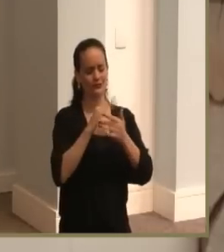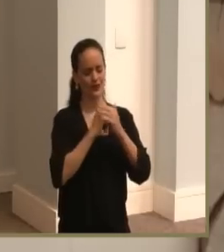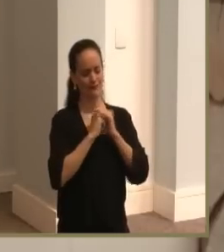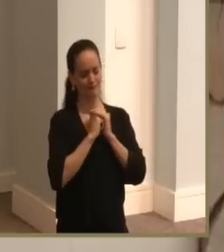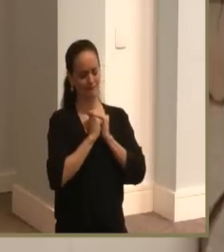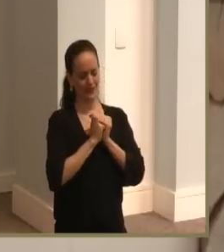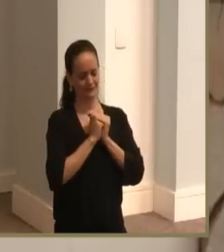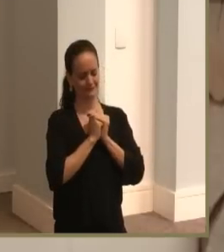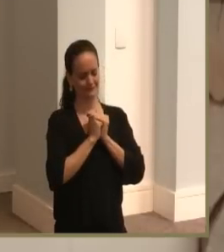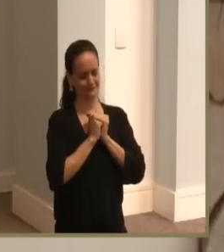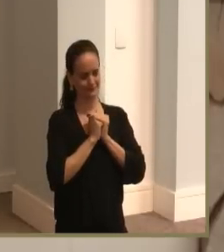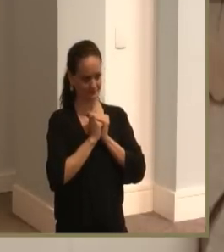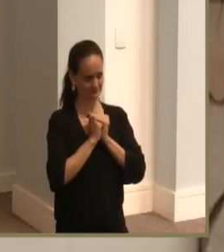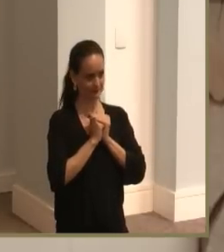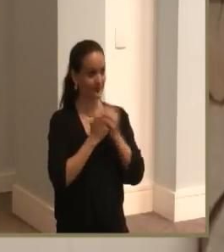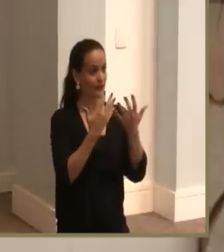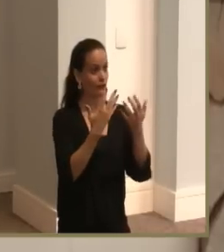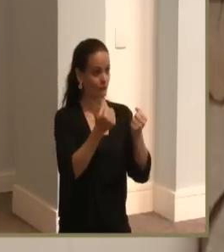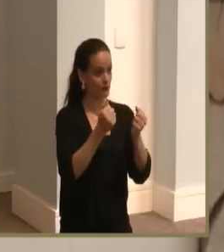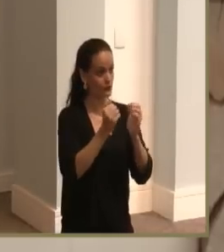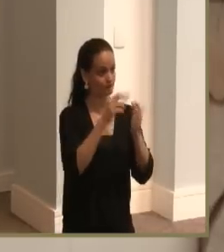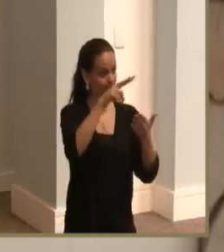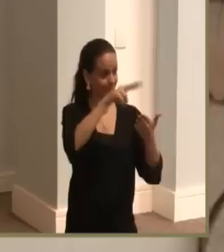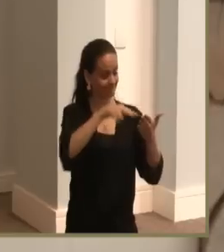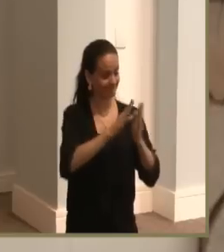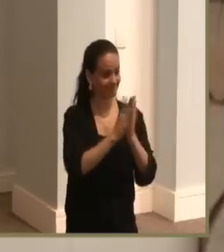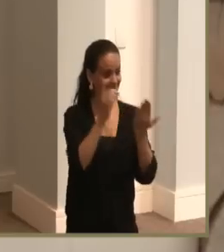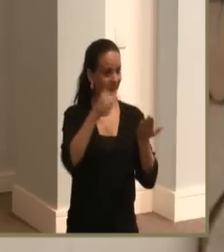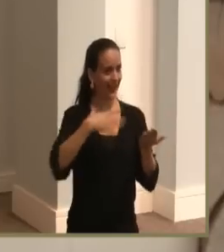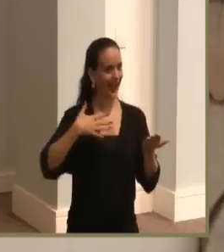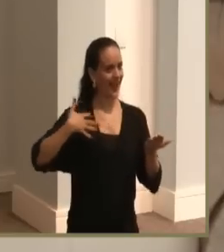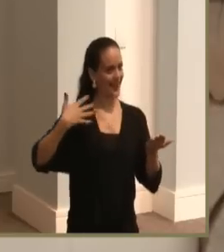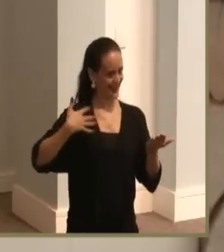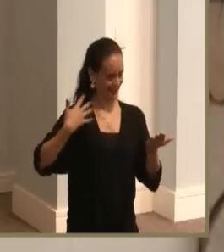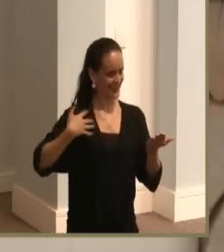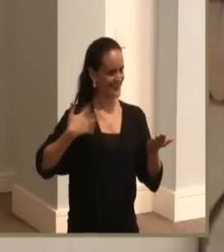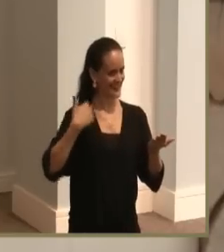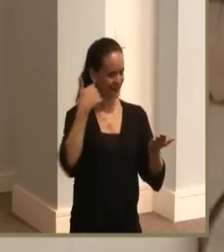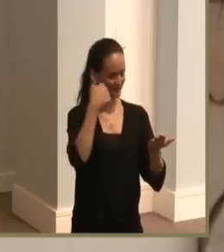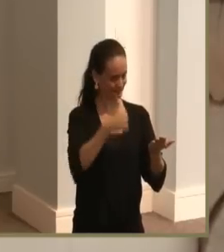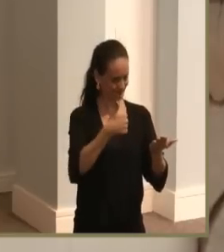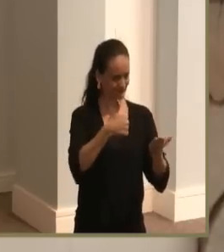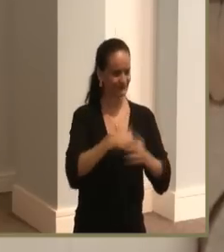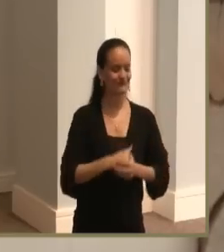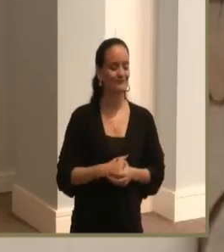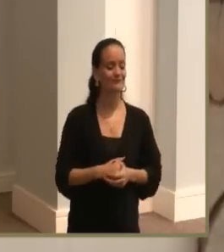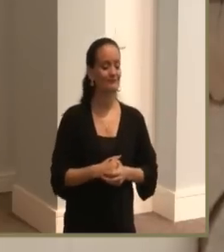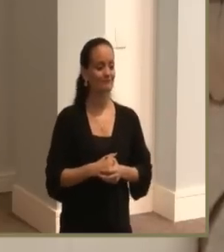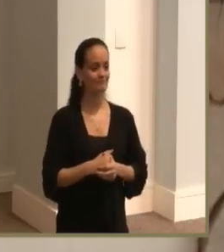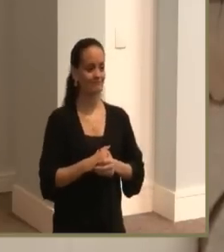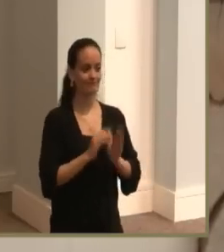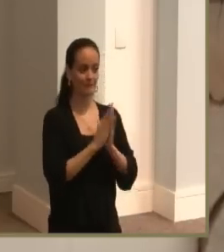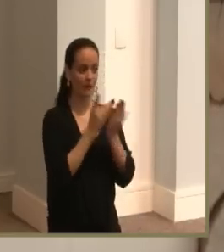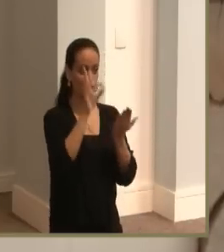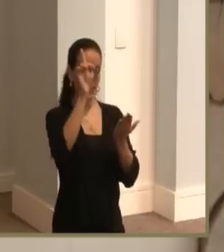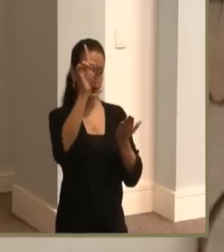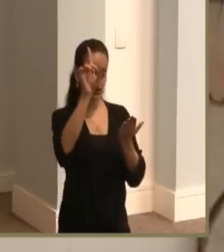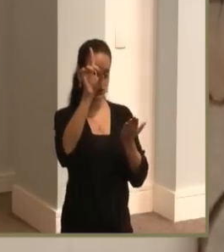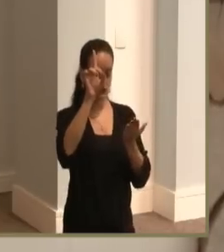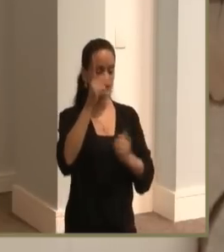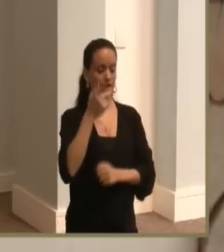Amém. Recitemos juntos com muita alegria e fervor a palavra de Deus que fala sobre